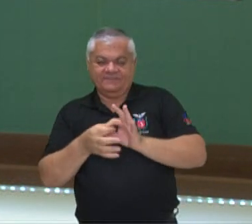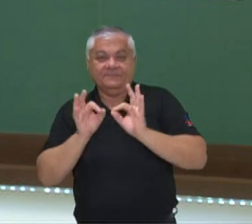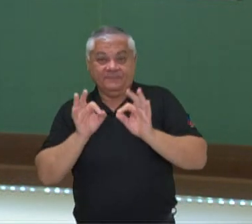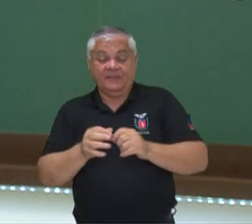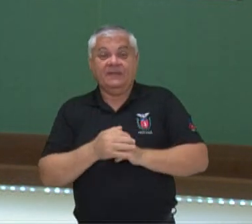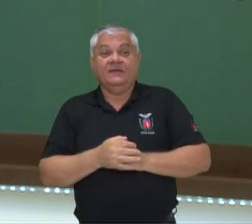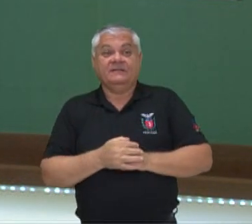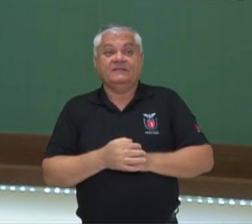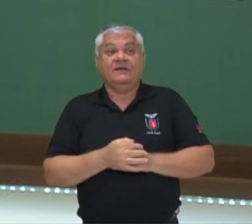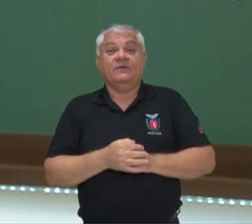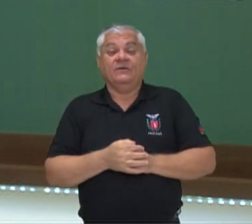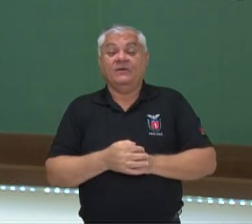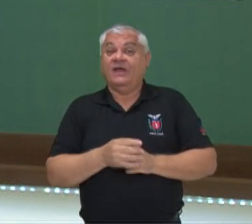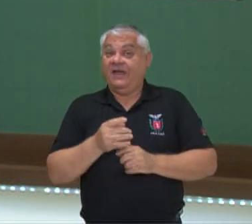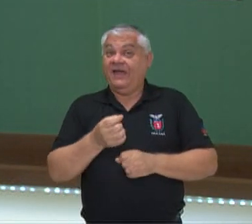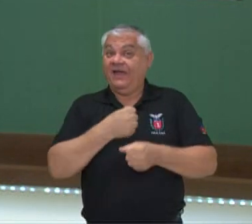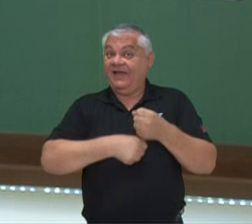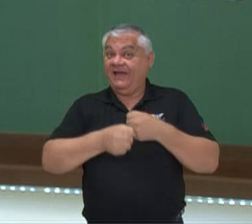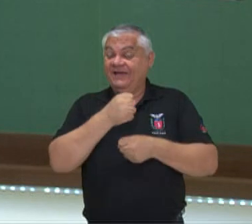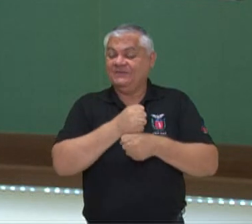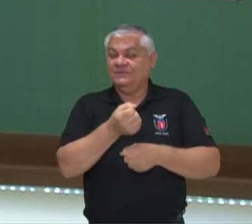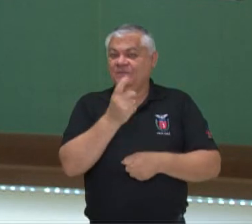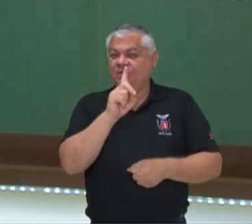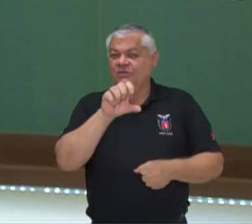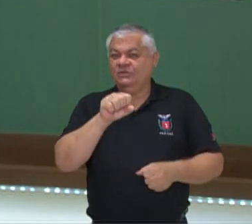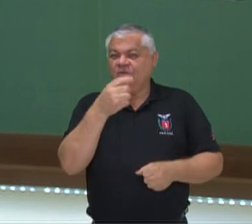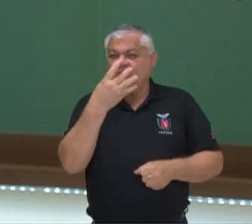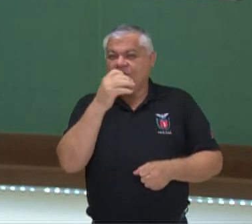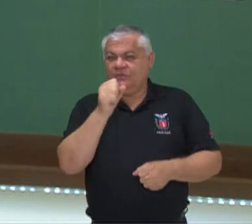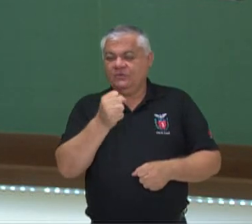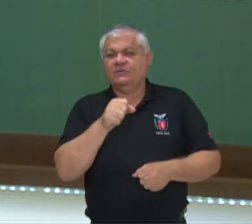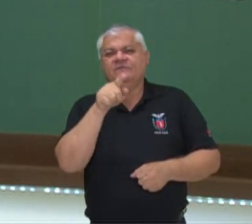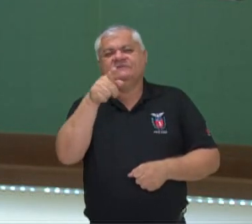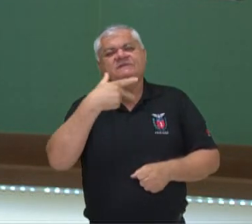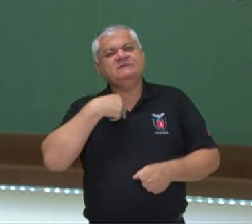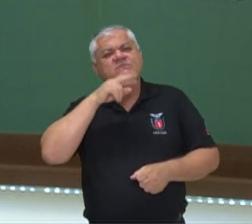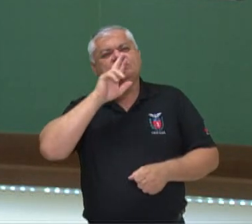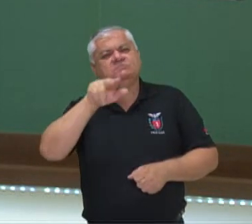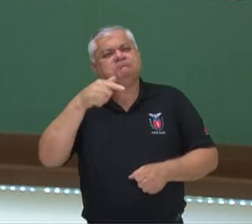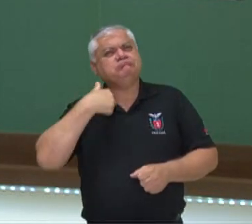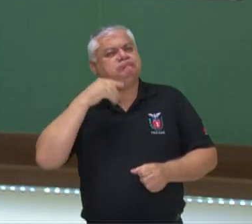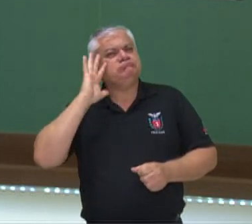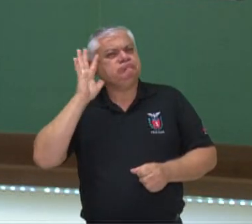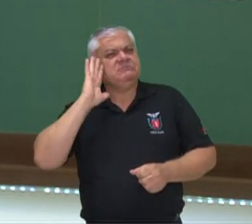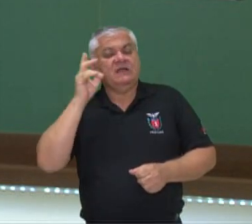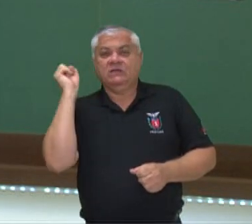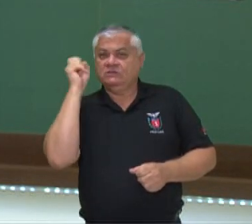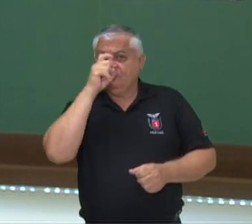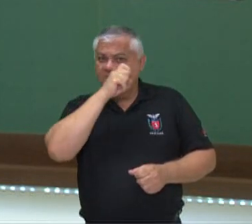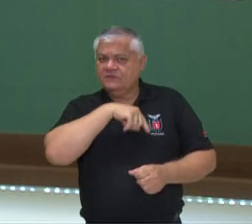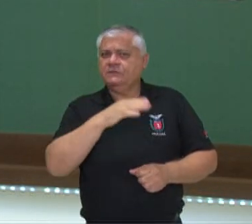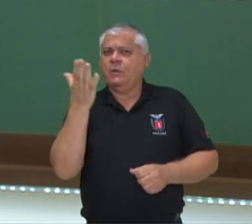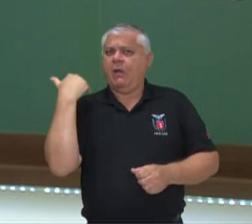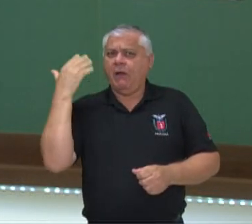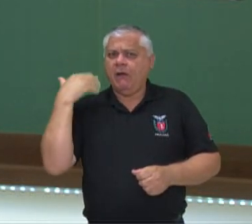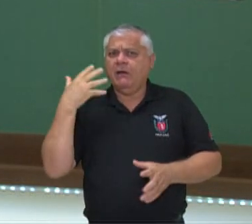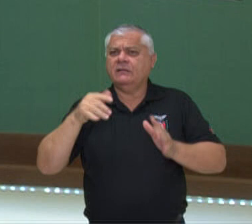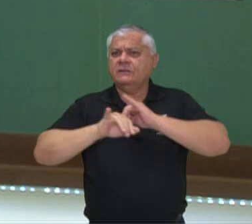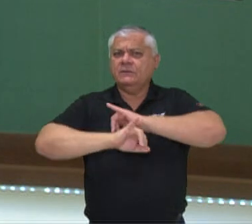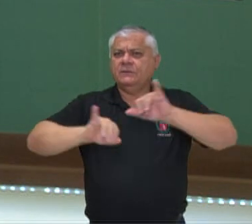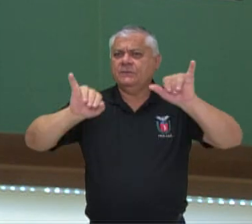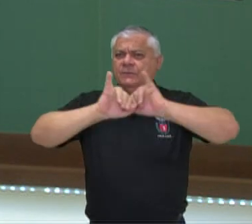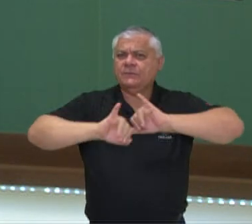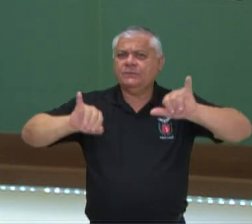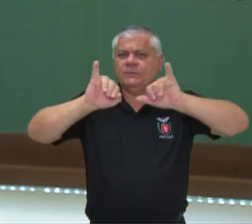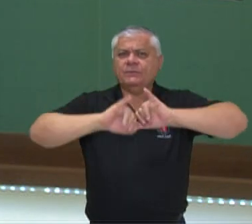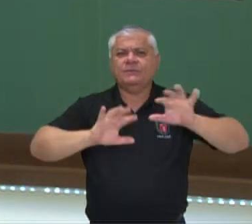foi em 1948. Enquanto vocês estavam respondendo aí, vocês devem ter imaginado a dificuldade que talvez era de se transmitir os jogos naquele